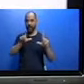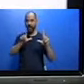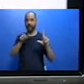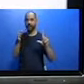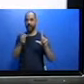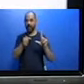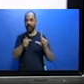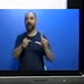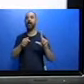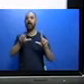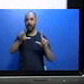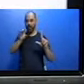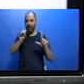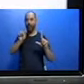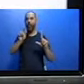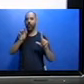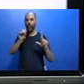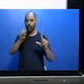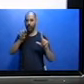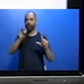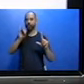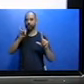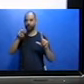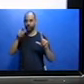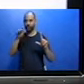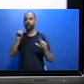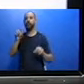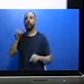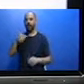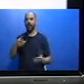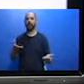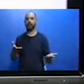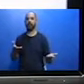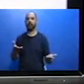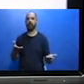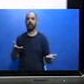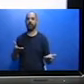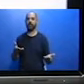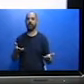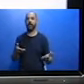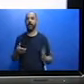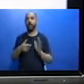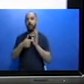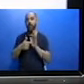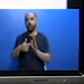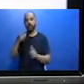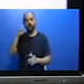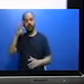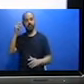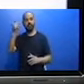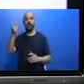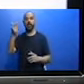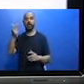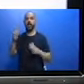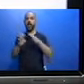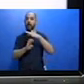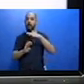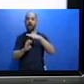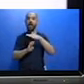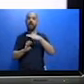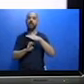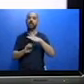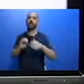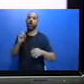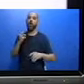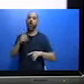é uma imagem criada para representar uma ideia uma empresa ou um produto por